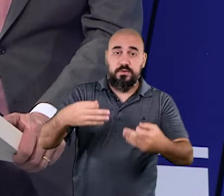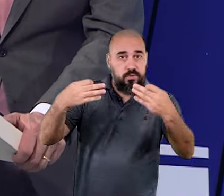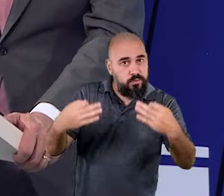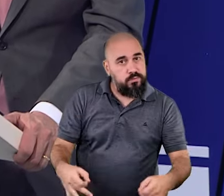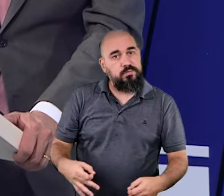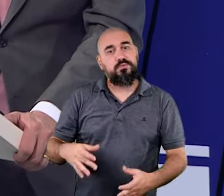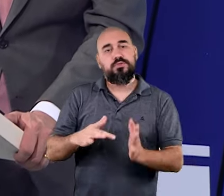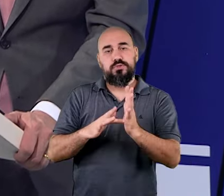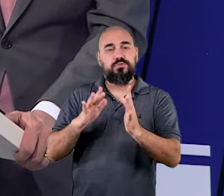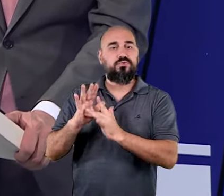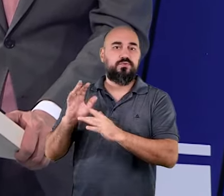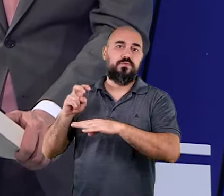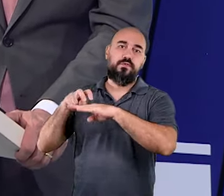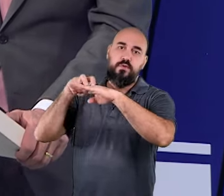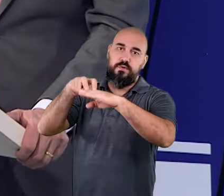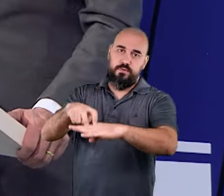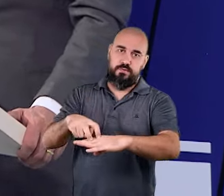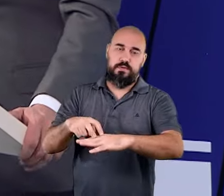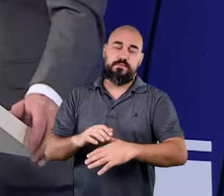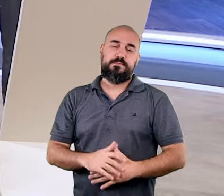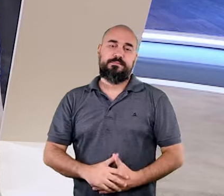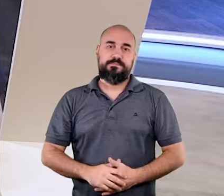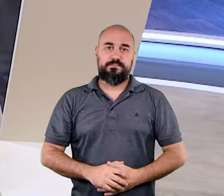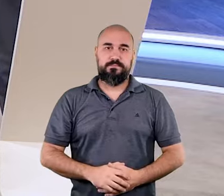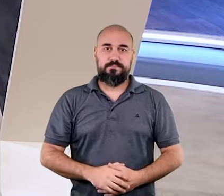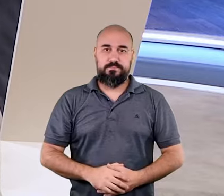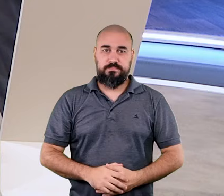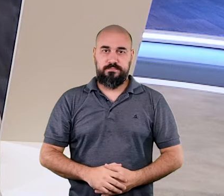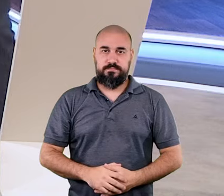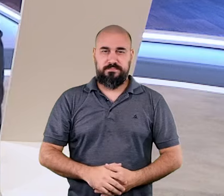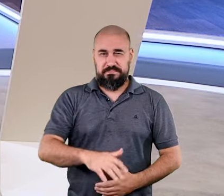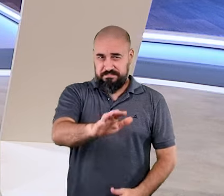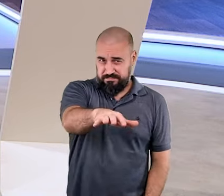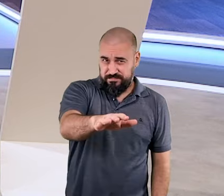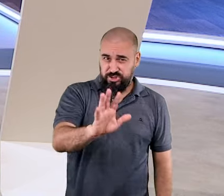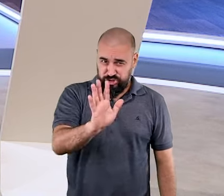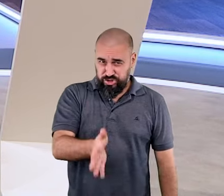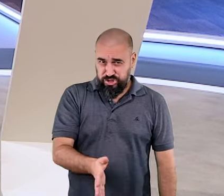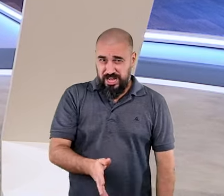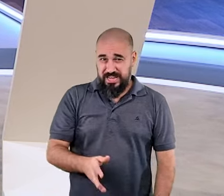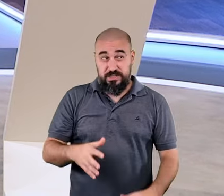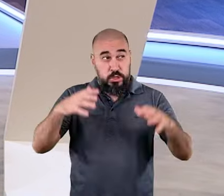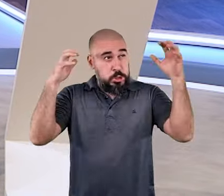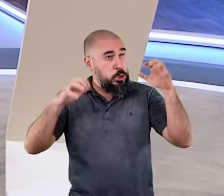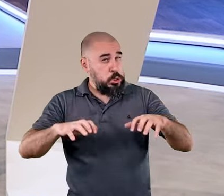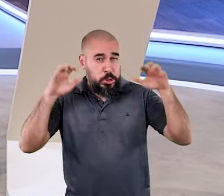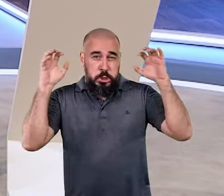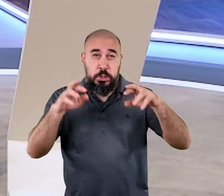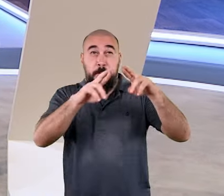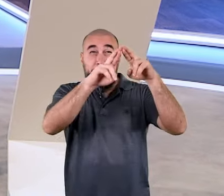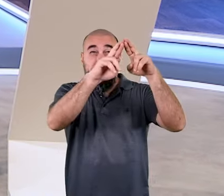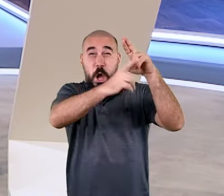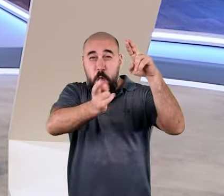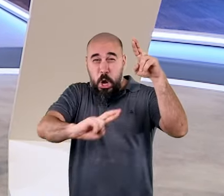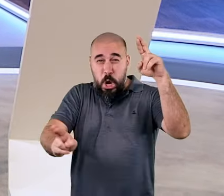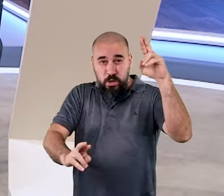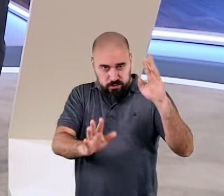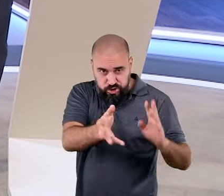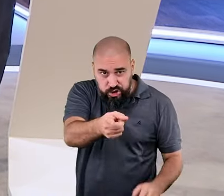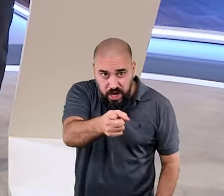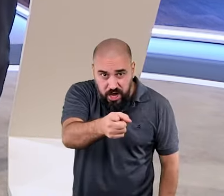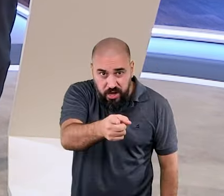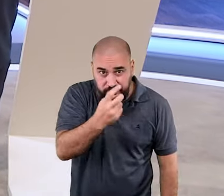a volta de Jesus. Você já teve medo de relâmpagos? Eles